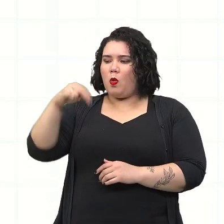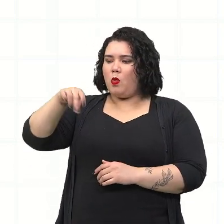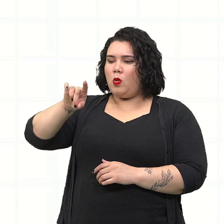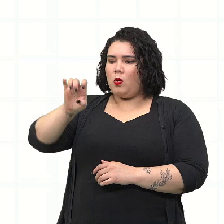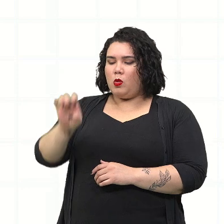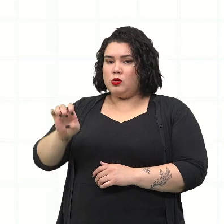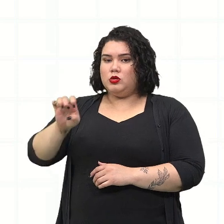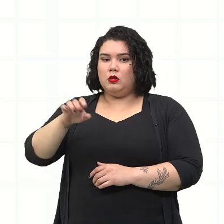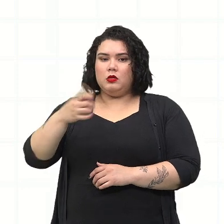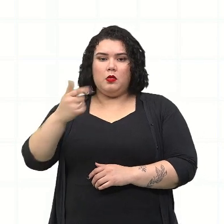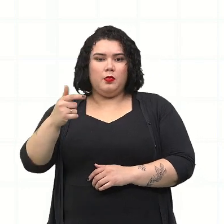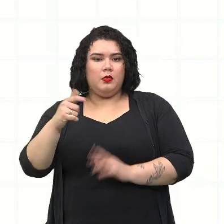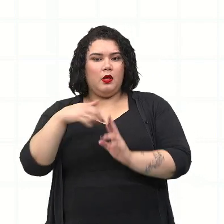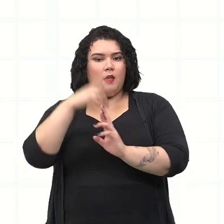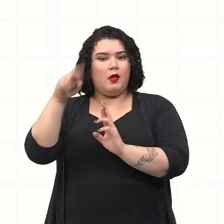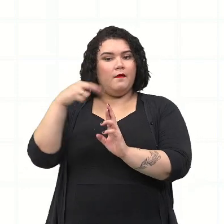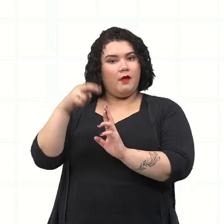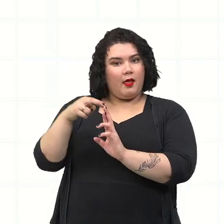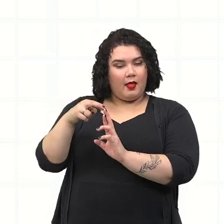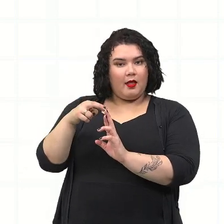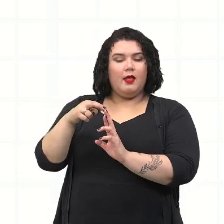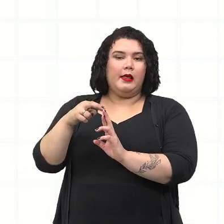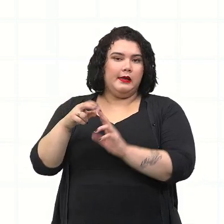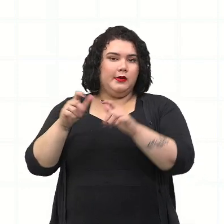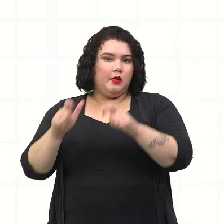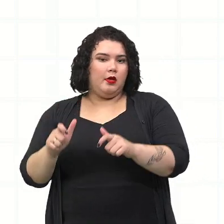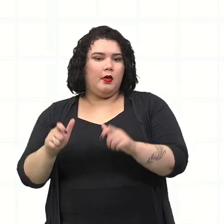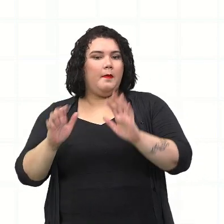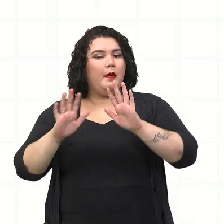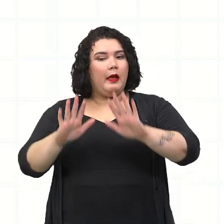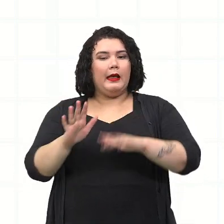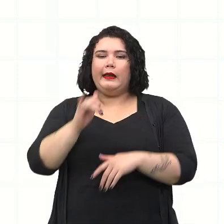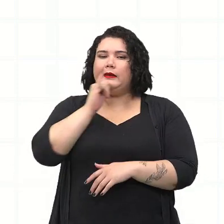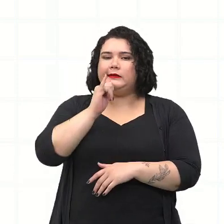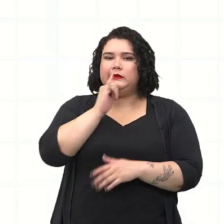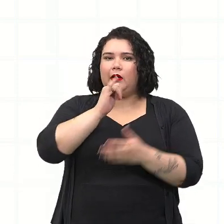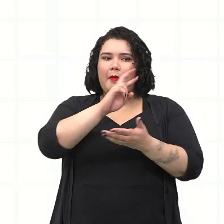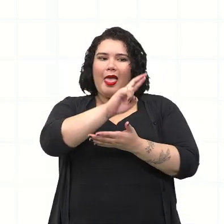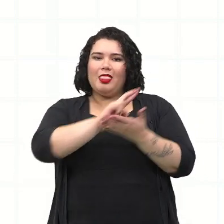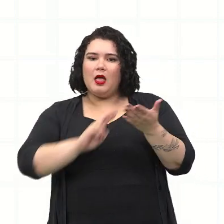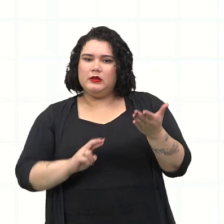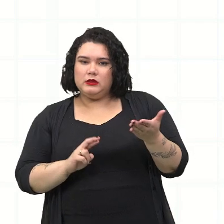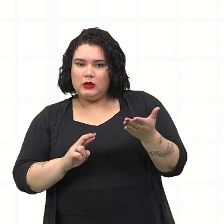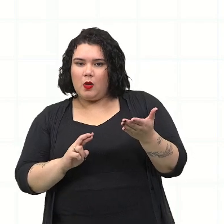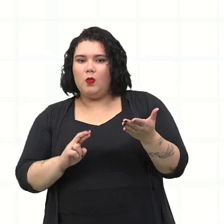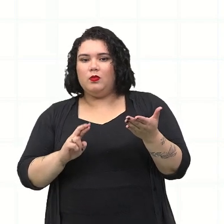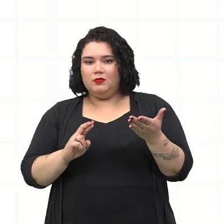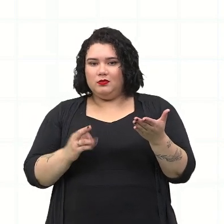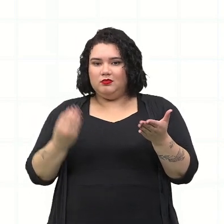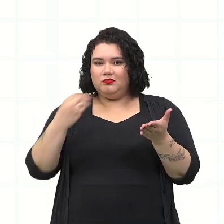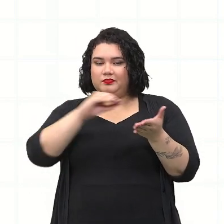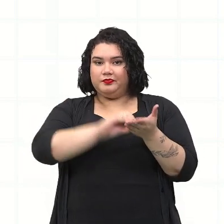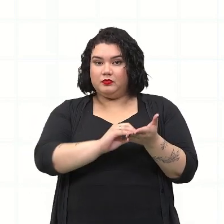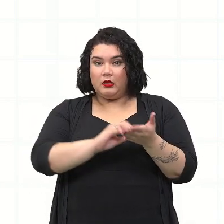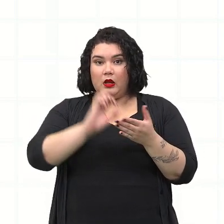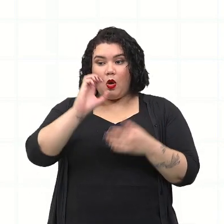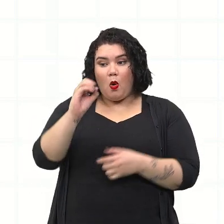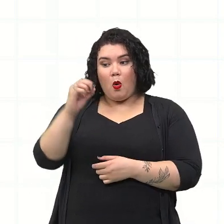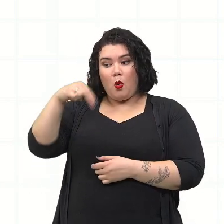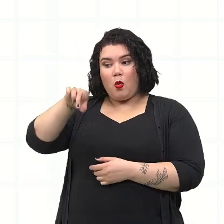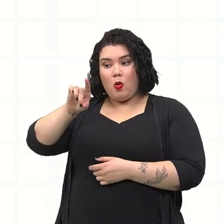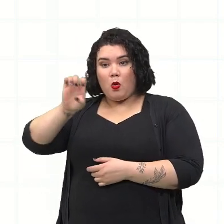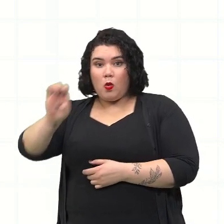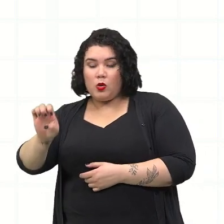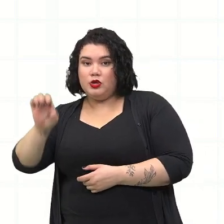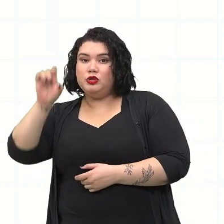a lugar. O que pode ser penalizado, por exemplo, numa redação. Então é sempre a gente estar atento para usar o onde quando